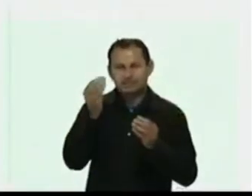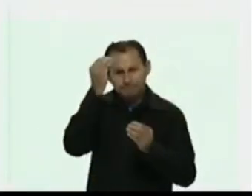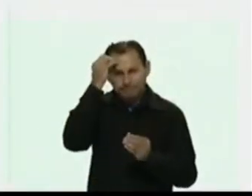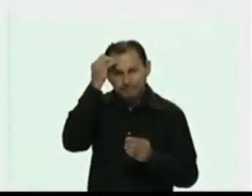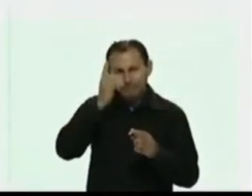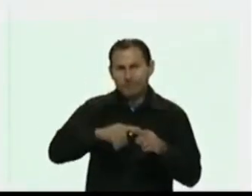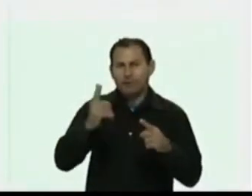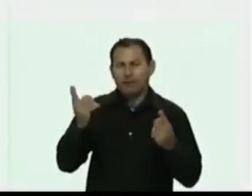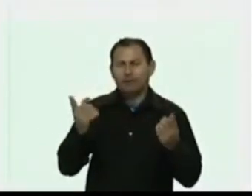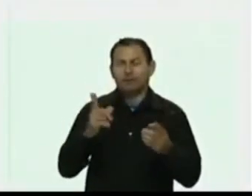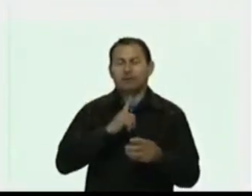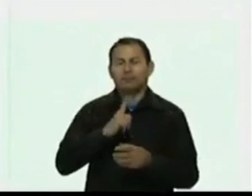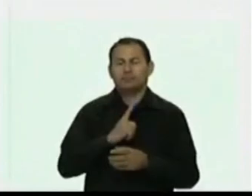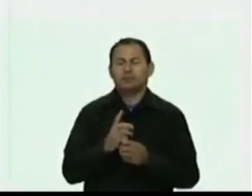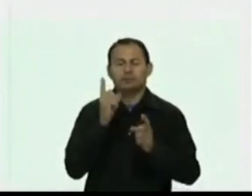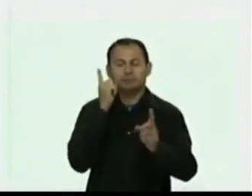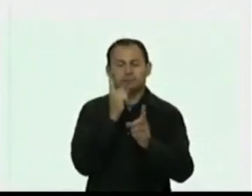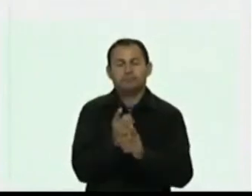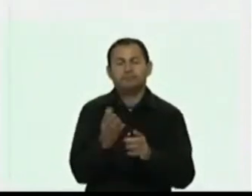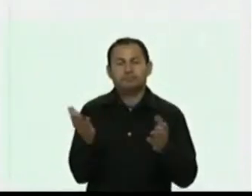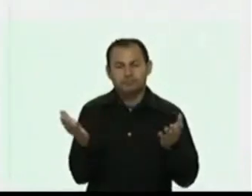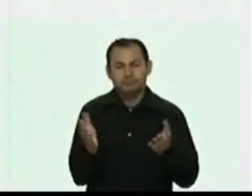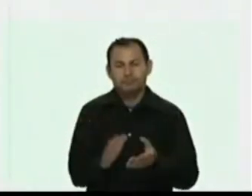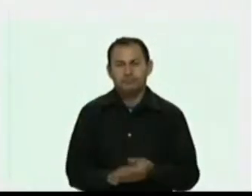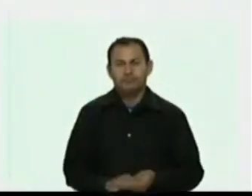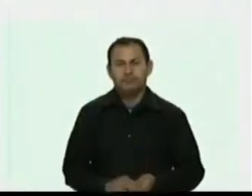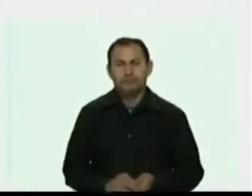mas teve que ser descoberto.